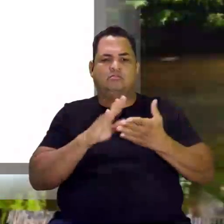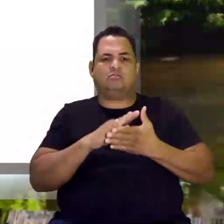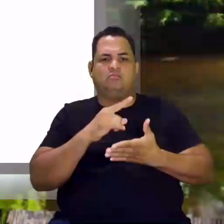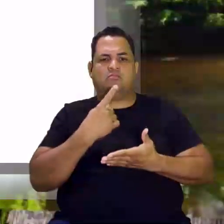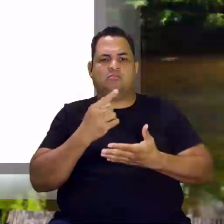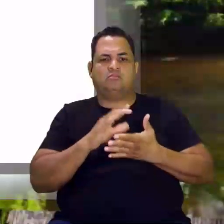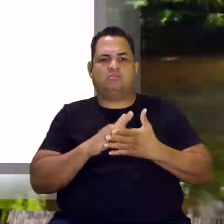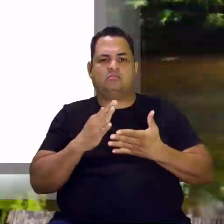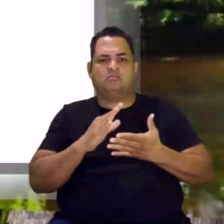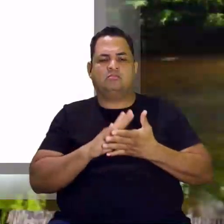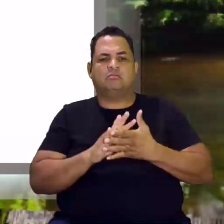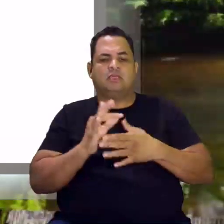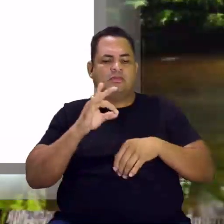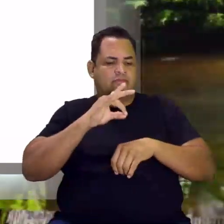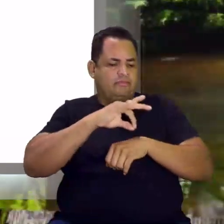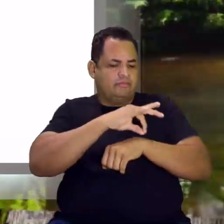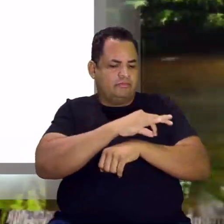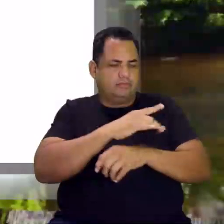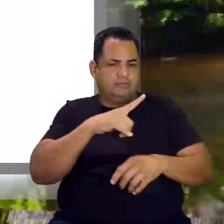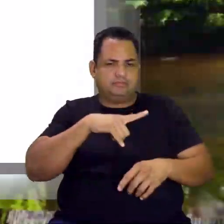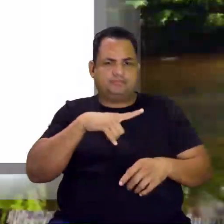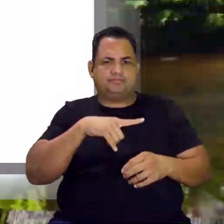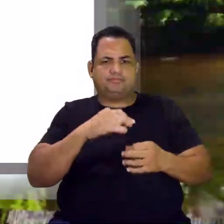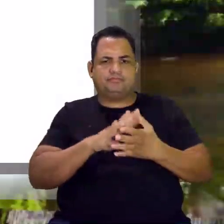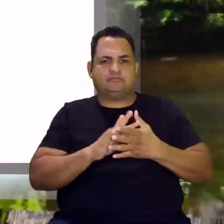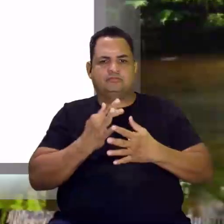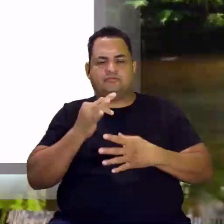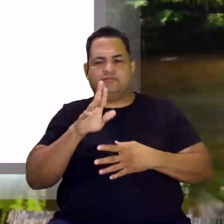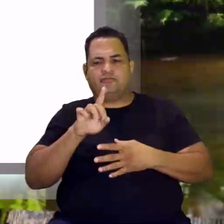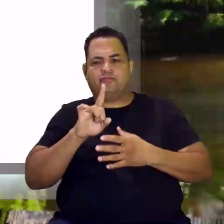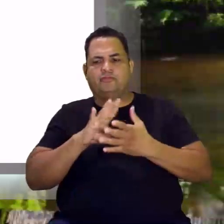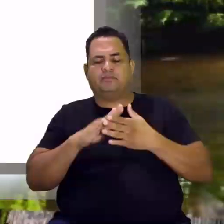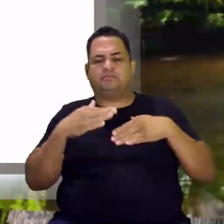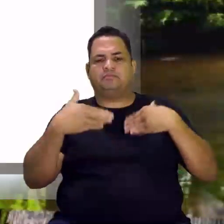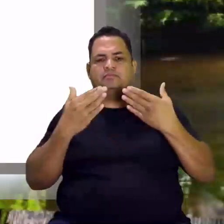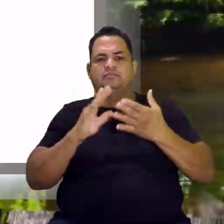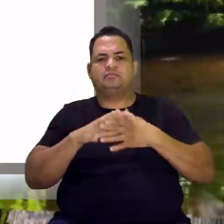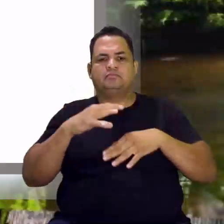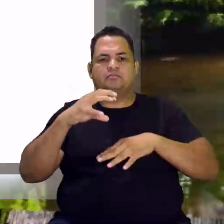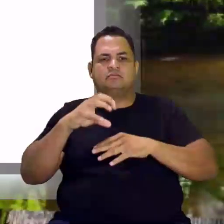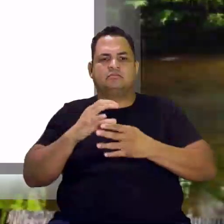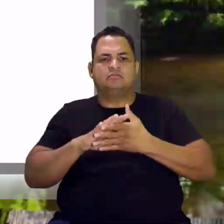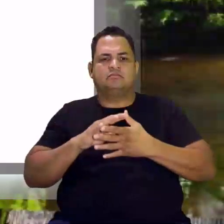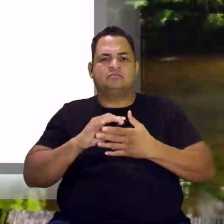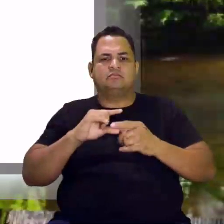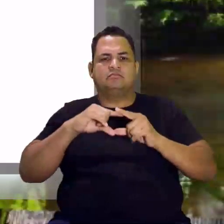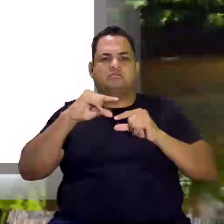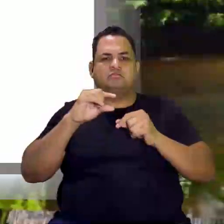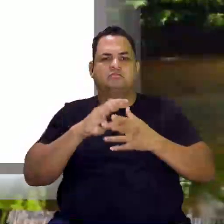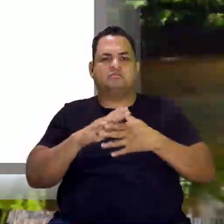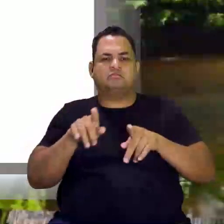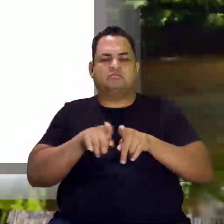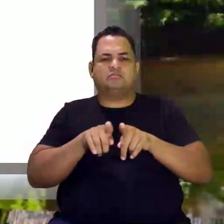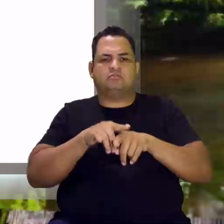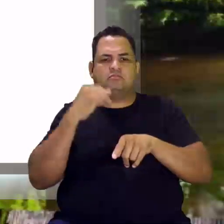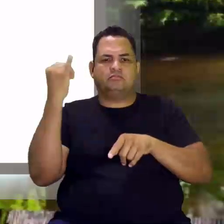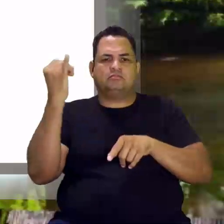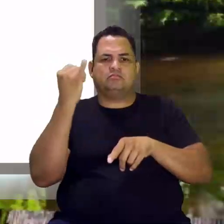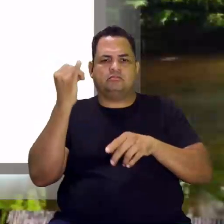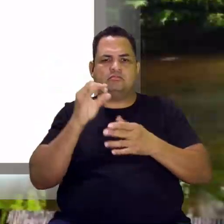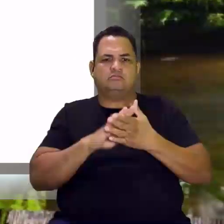Uma lesma, uma formiga tem importância, um fungo tem importância, uma aranha lá no teto da sua casa tem importância de estar